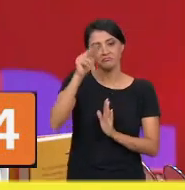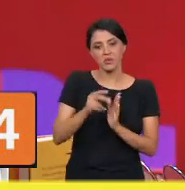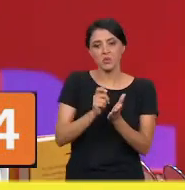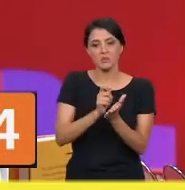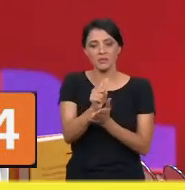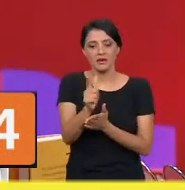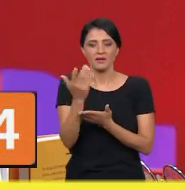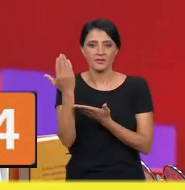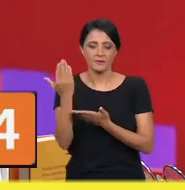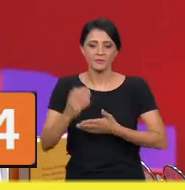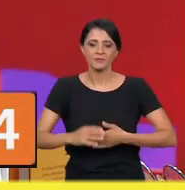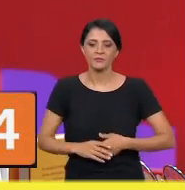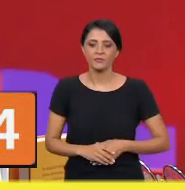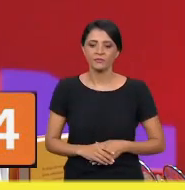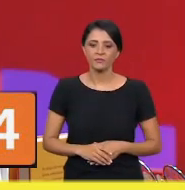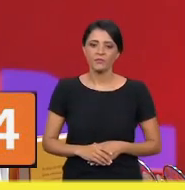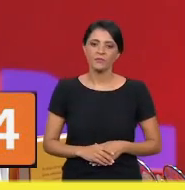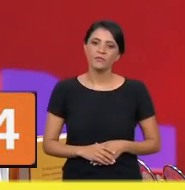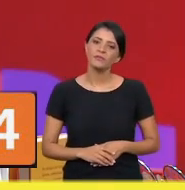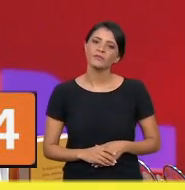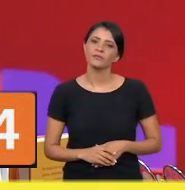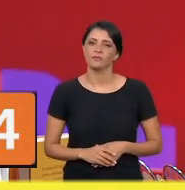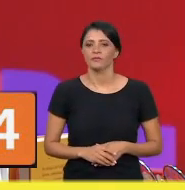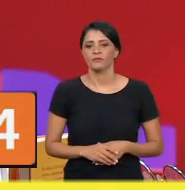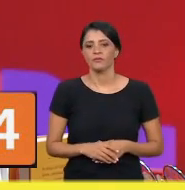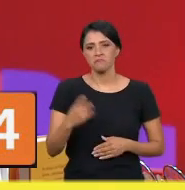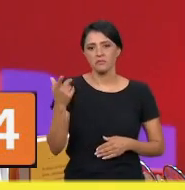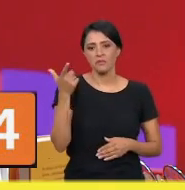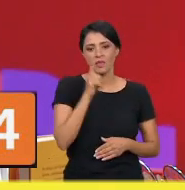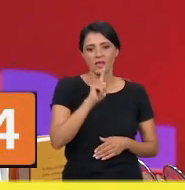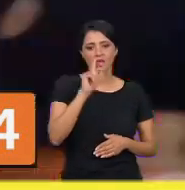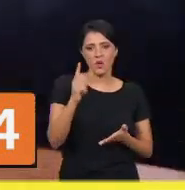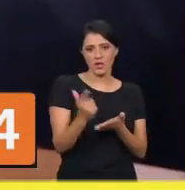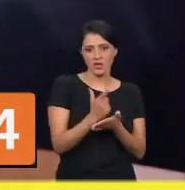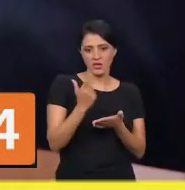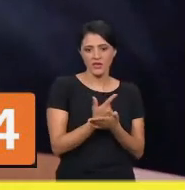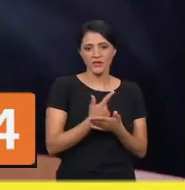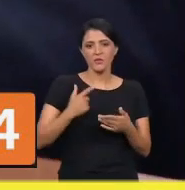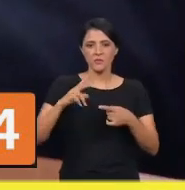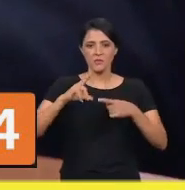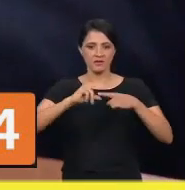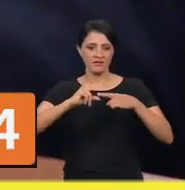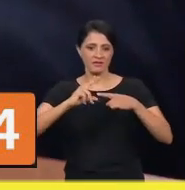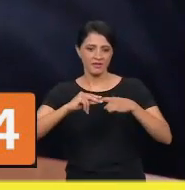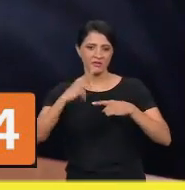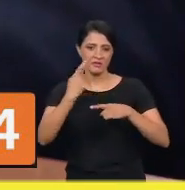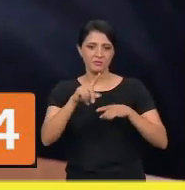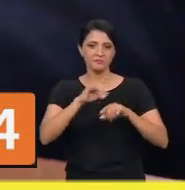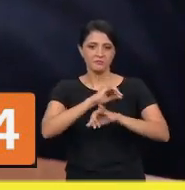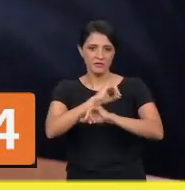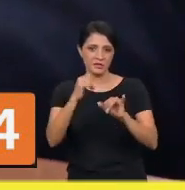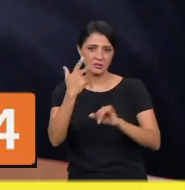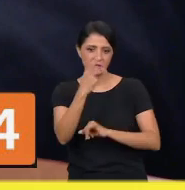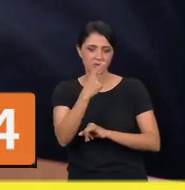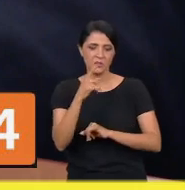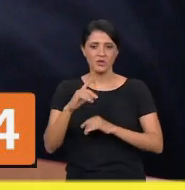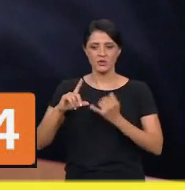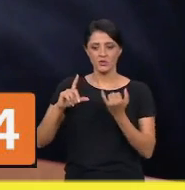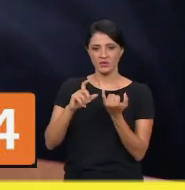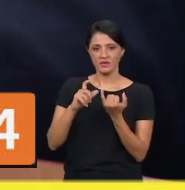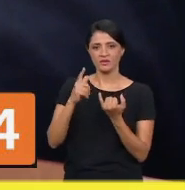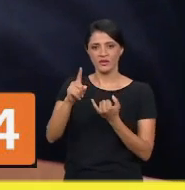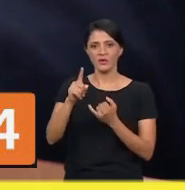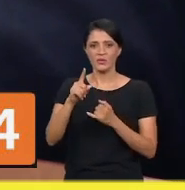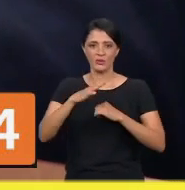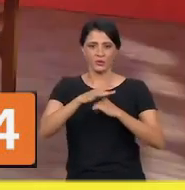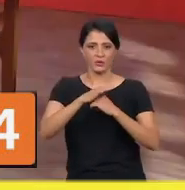comprar, né. Ele... Aliás, ganhei o livro e ganhei uma canetinha da sua divulgação científica no Instagram, principalmente no YouTube.